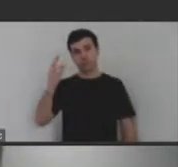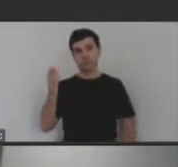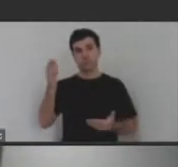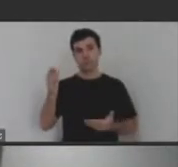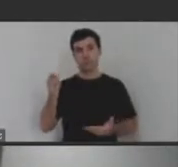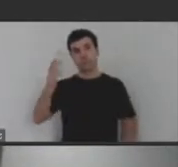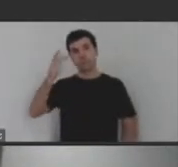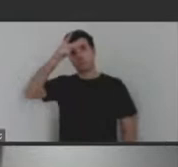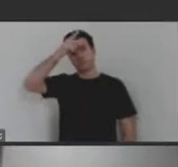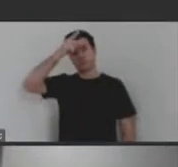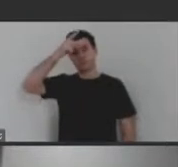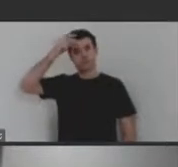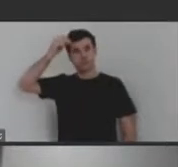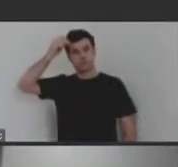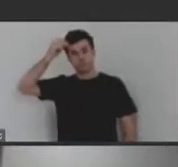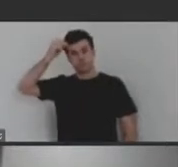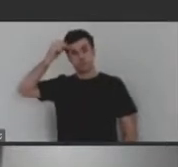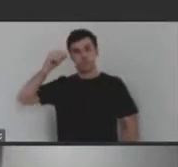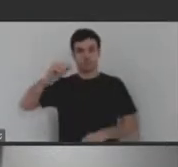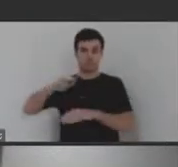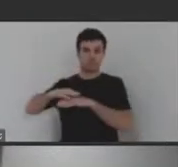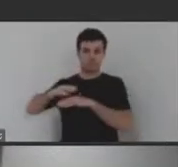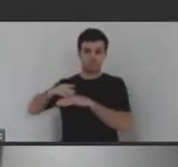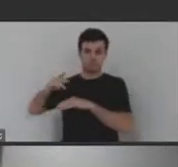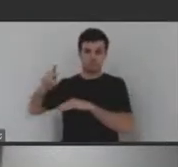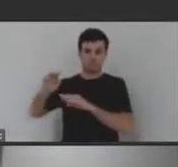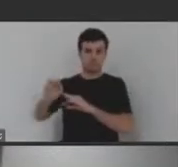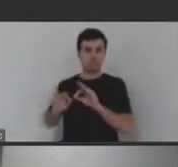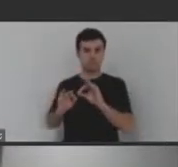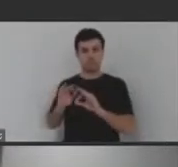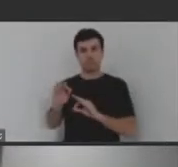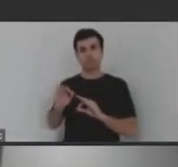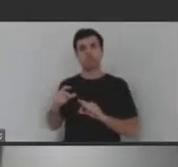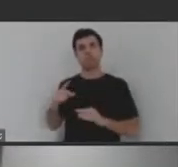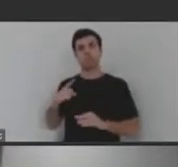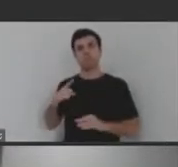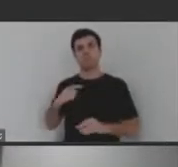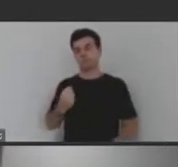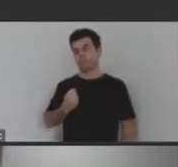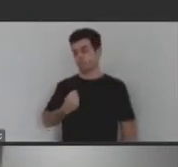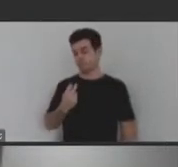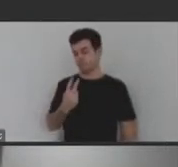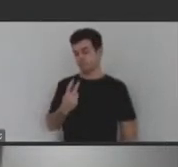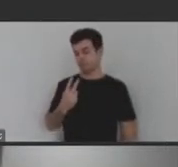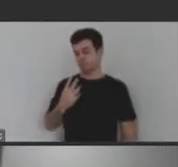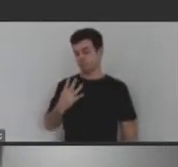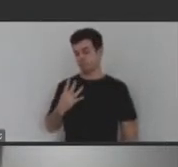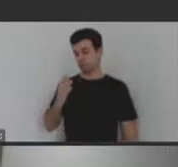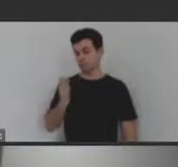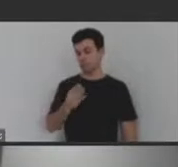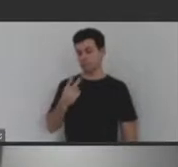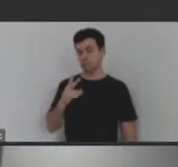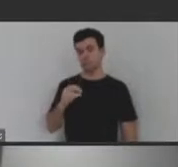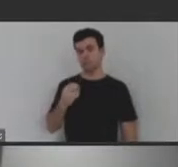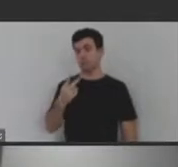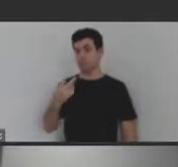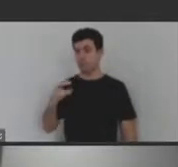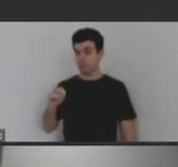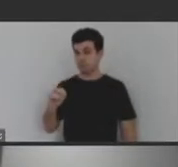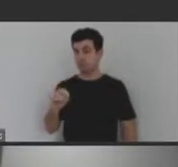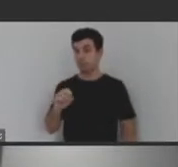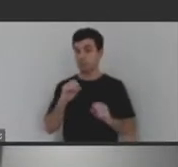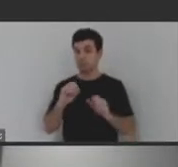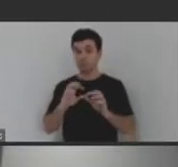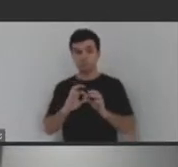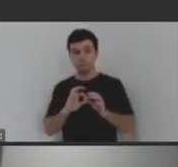prefeito Luiz Alfredo Castro Rusa Dalben. Mensagem número 24/2020, dispõe sobre autorização ao Executivo